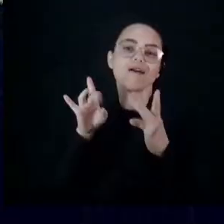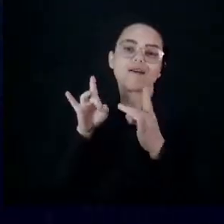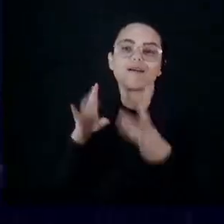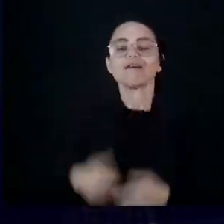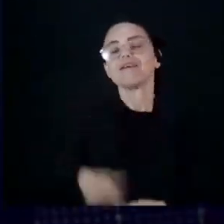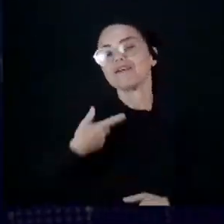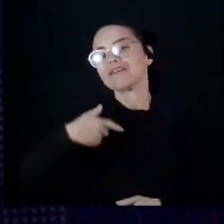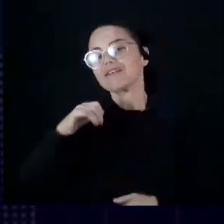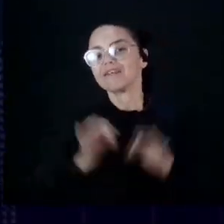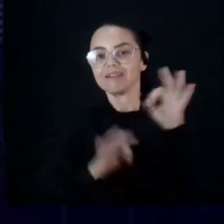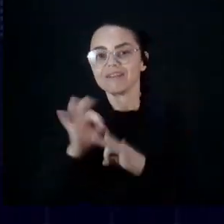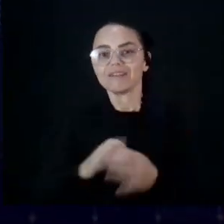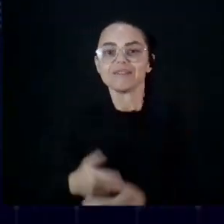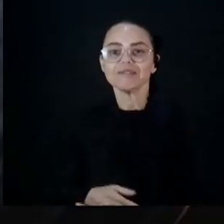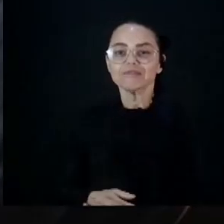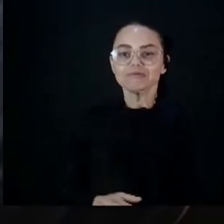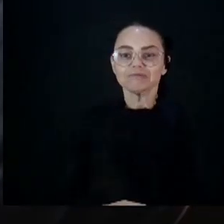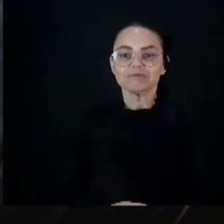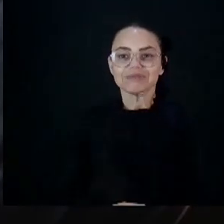hoje.